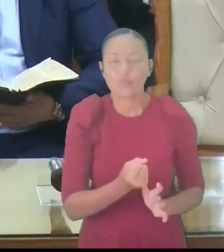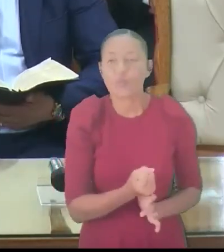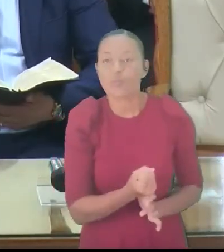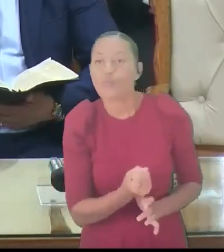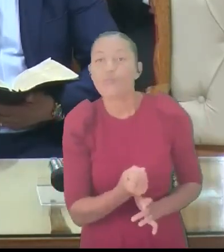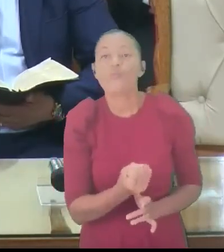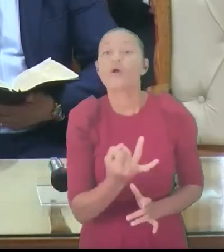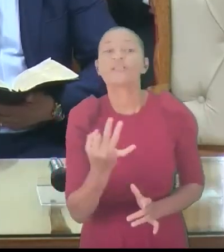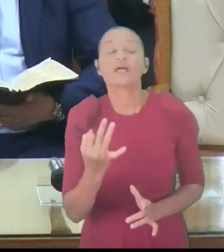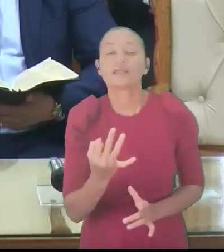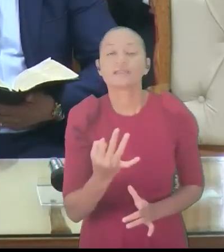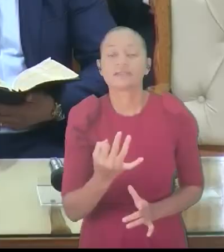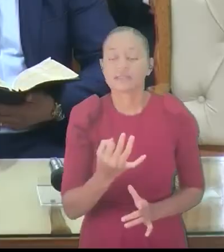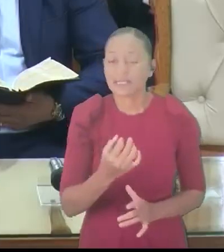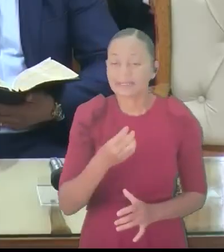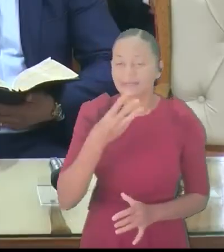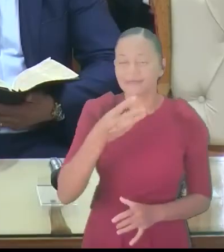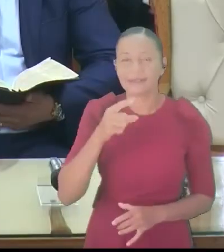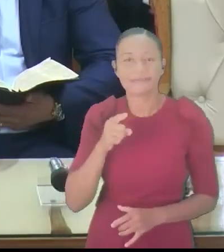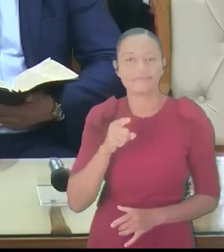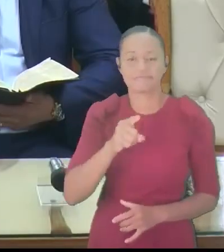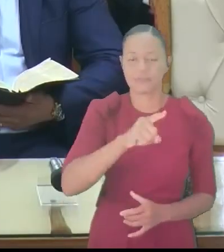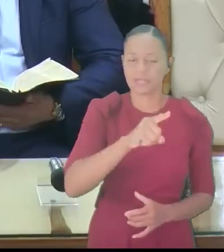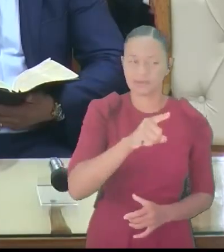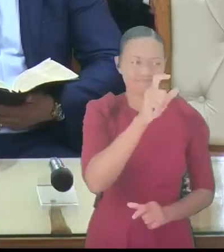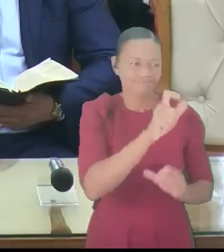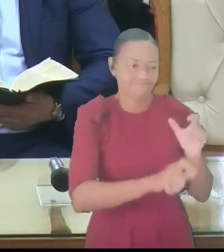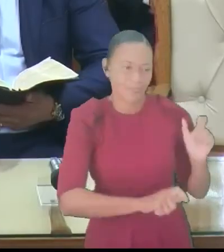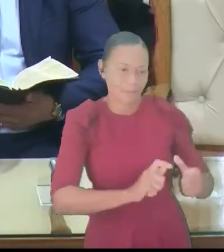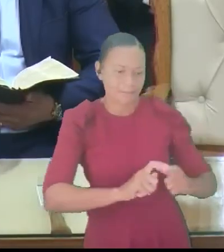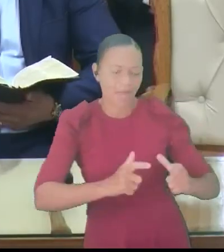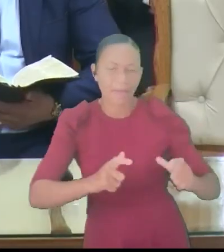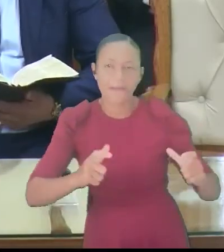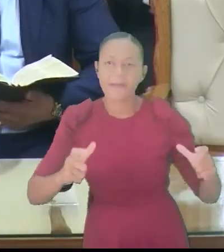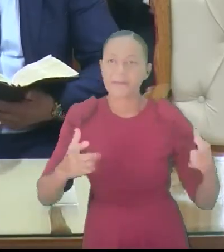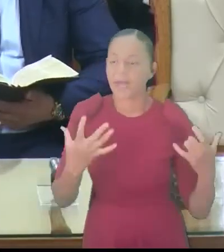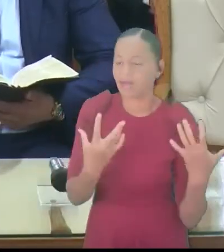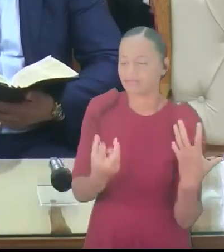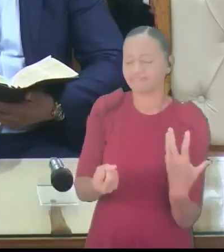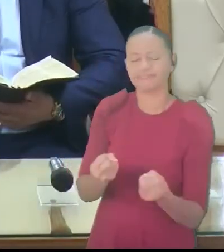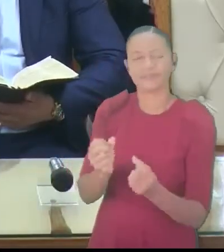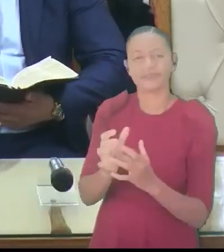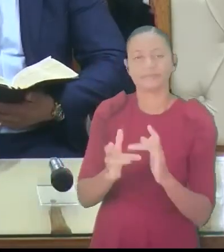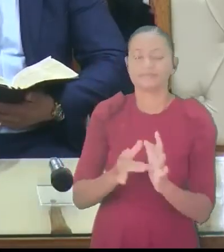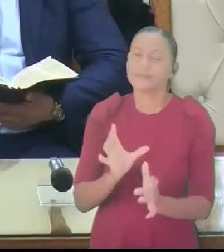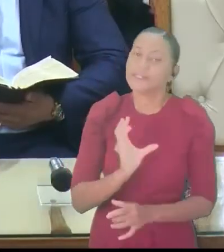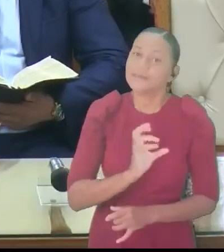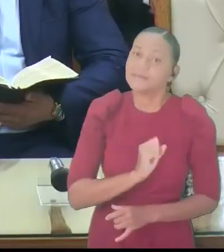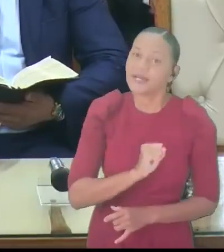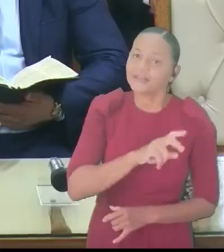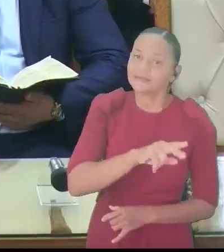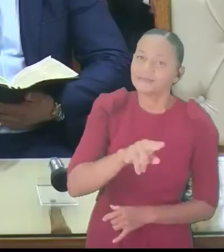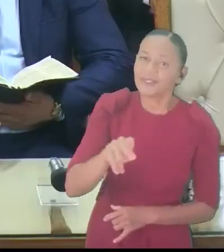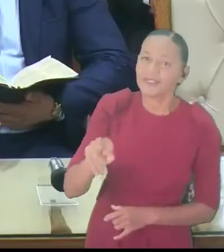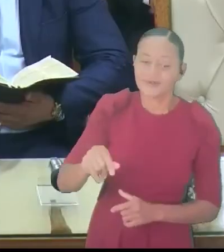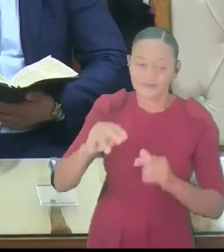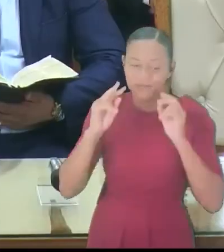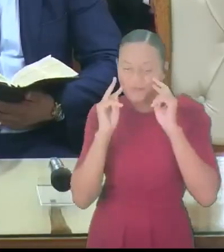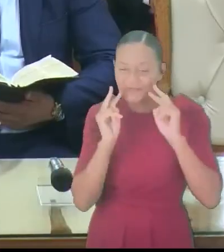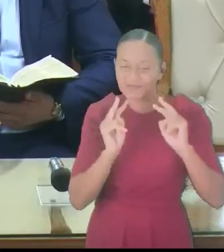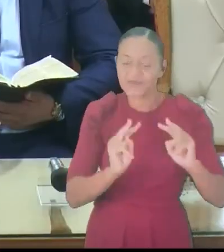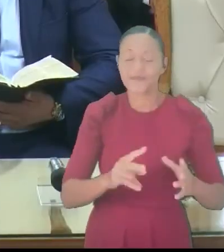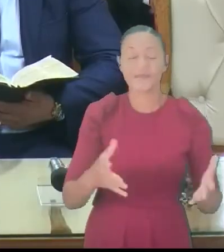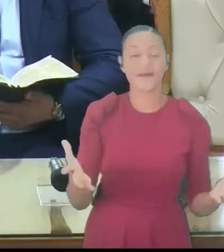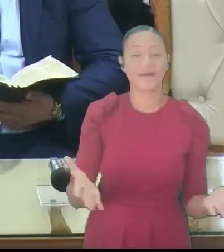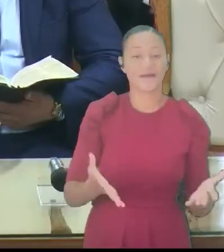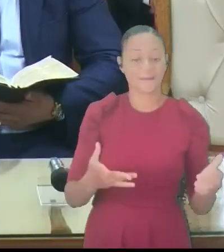almas aceitaram a Cristo como Salvador. E, meus amados irmãos, nós vemos que agora Pedro